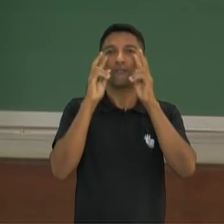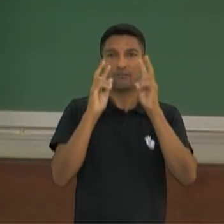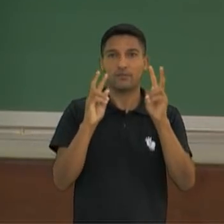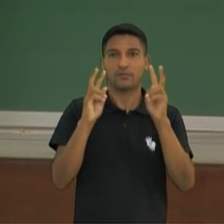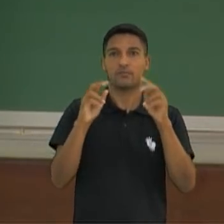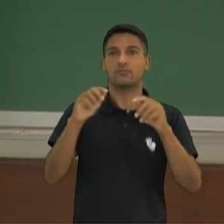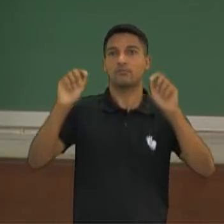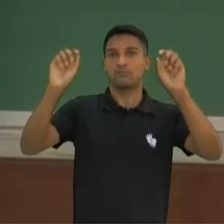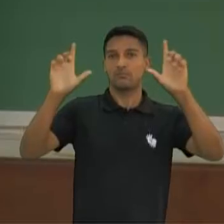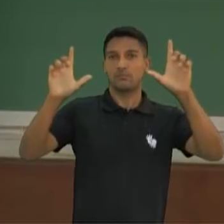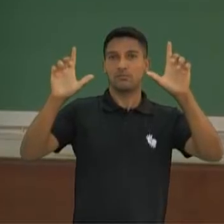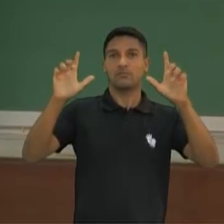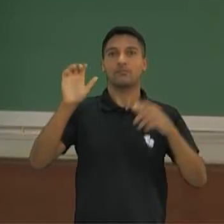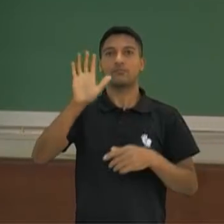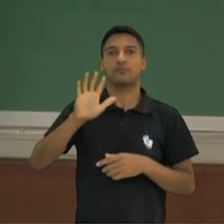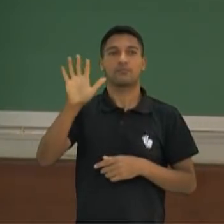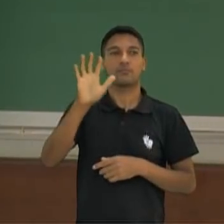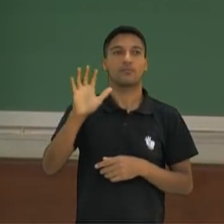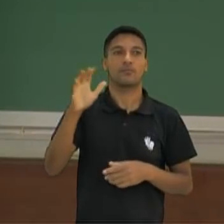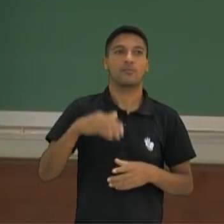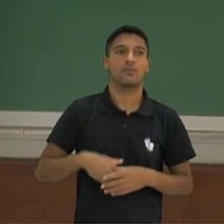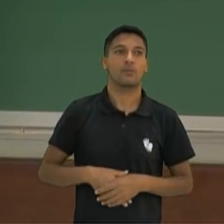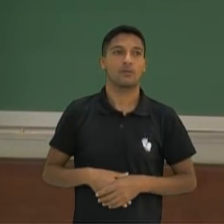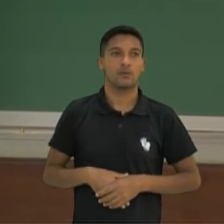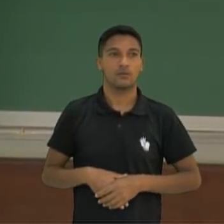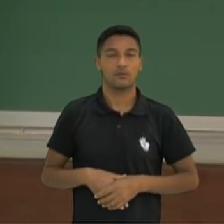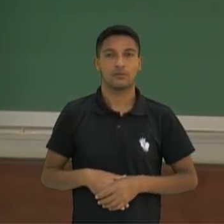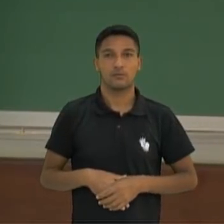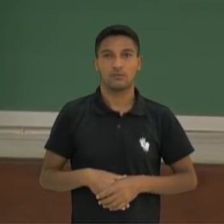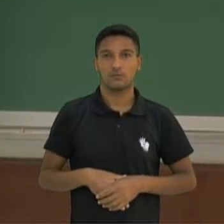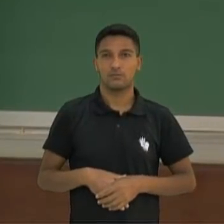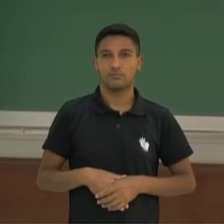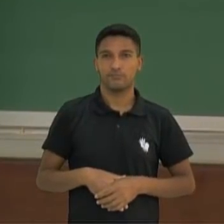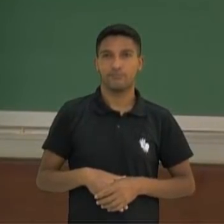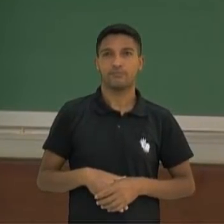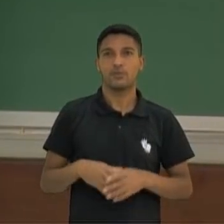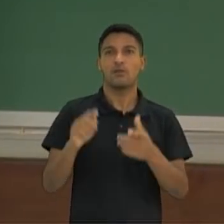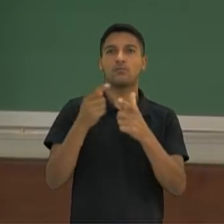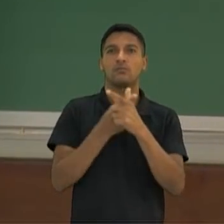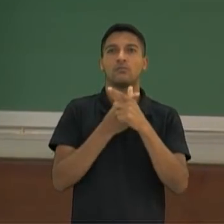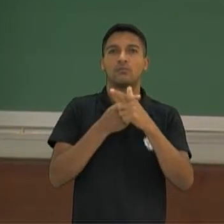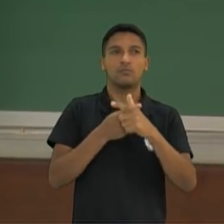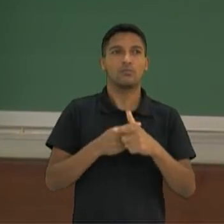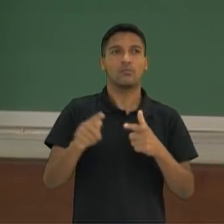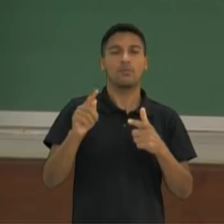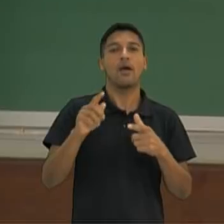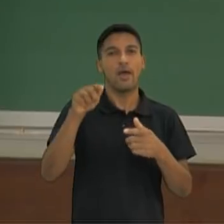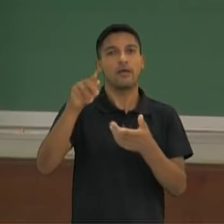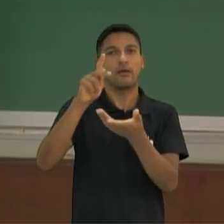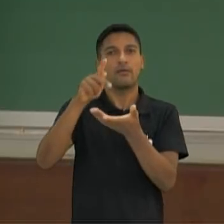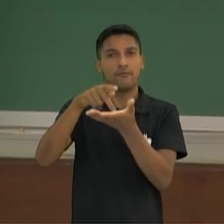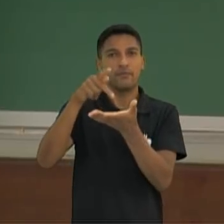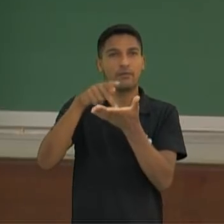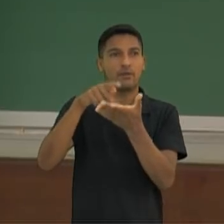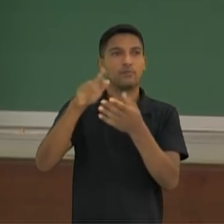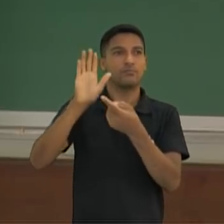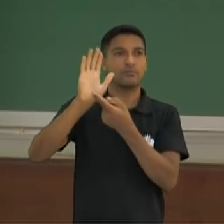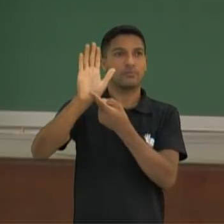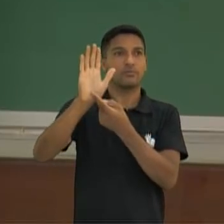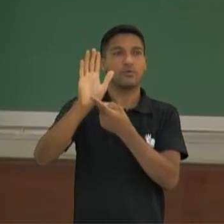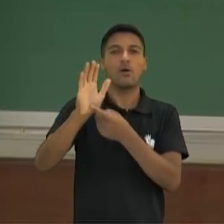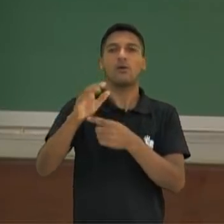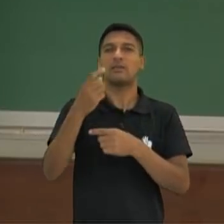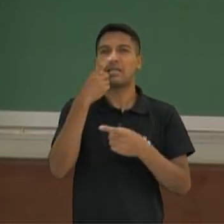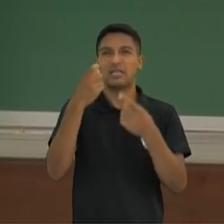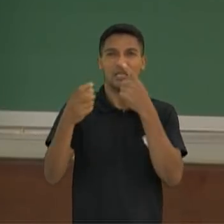visuais nesse sentido, o que eu acho bem difícil, imagens que podem agredir, mas que são verídicas. Então, uma imagem aqui, olha a quantidade